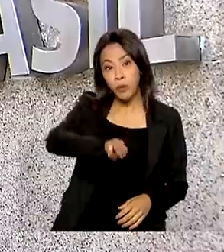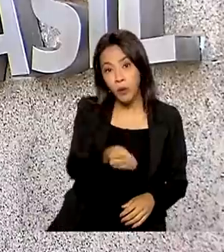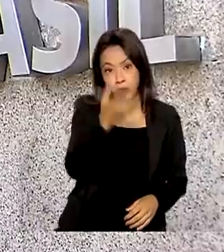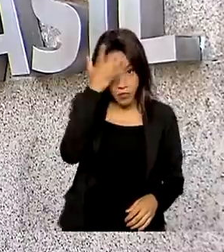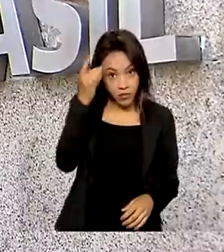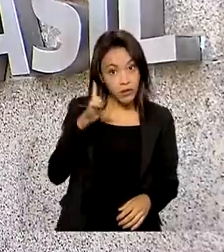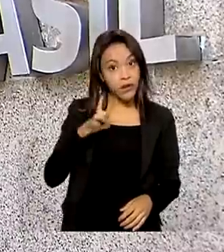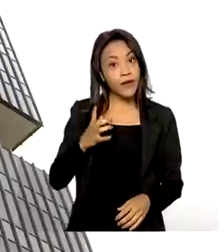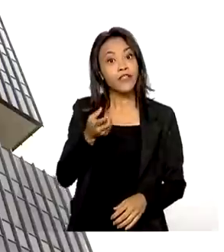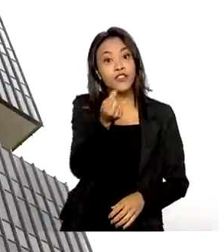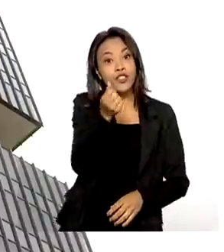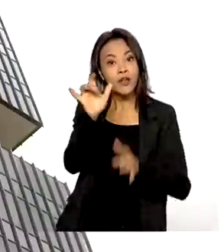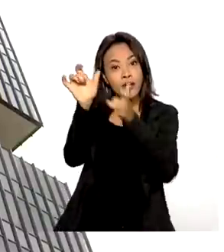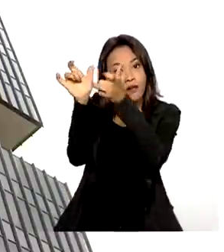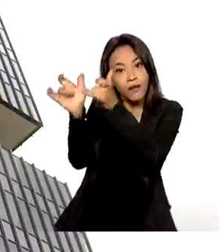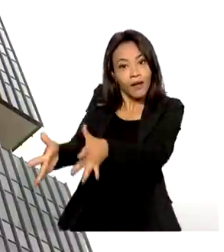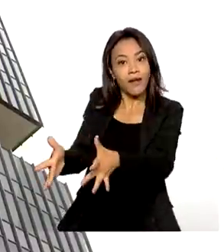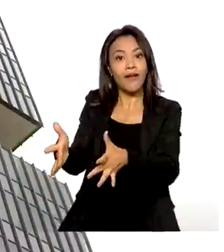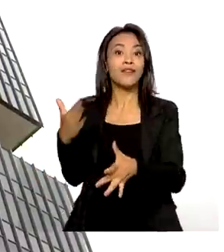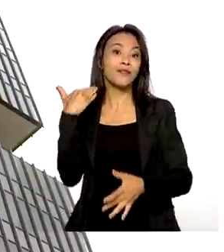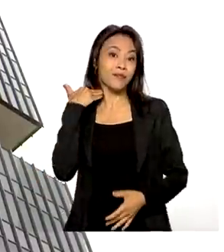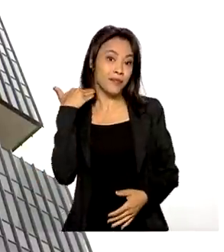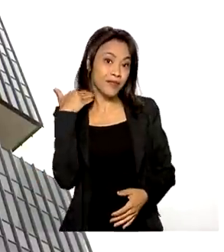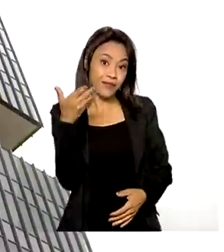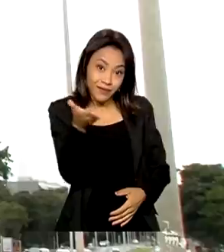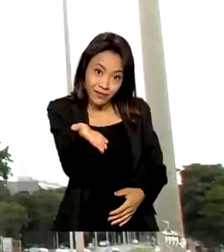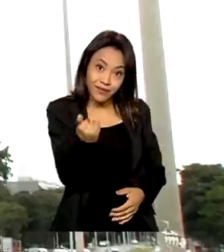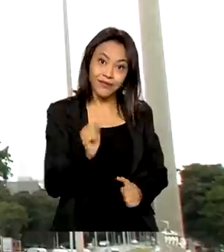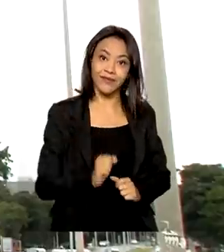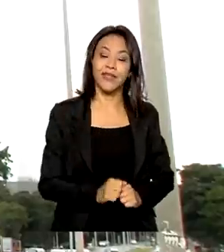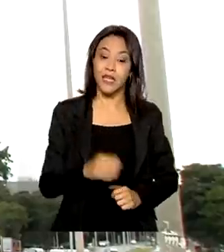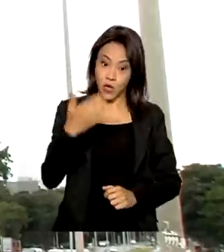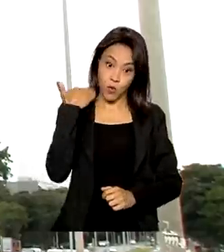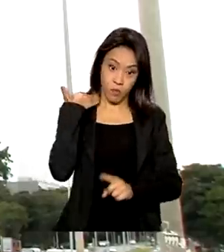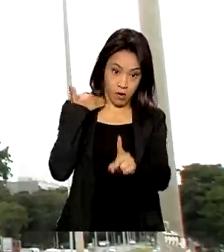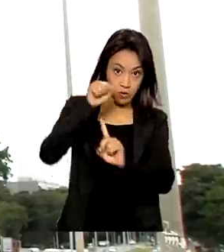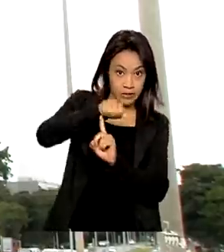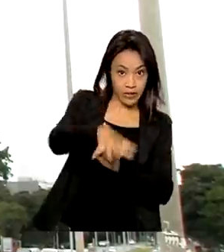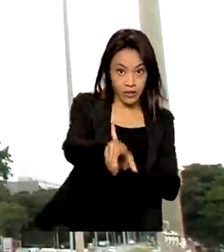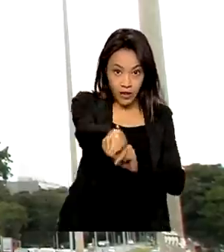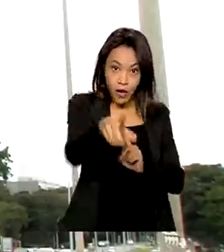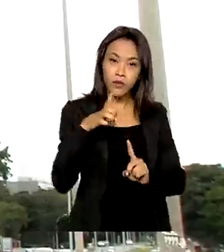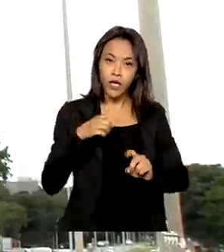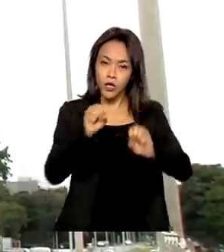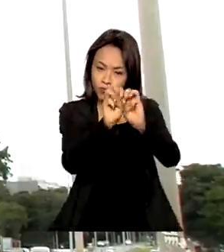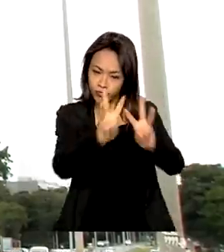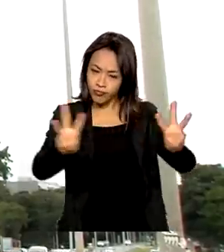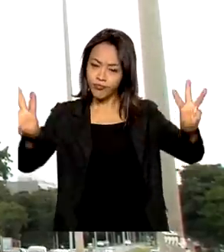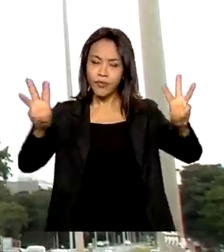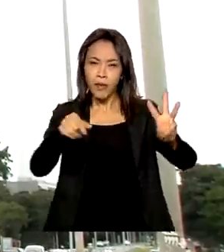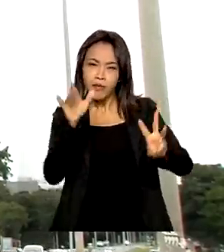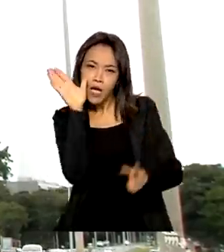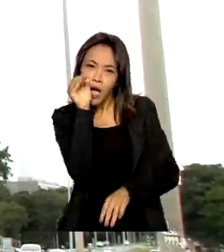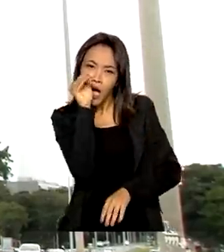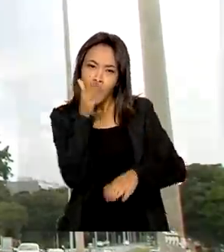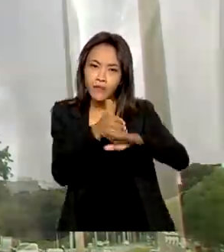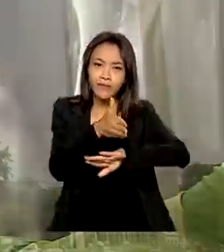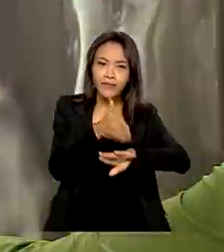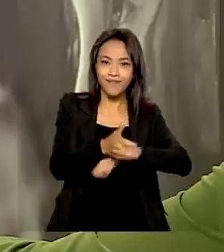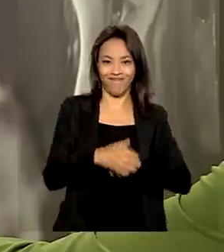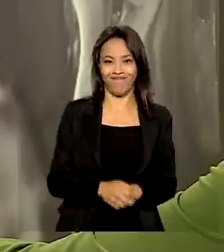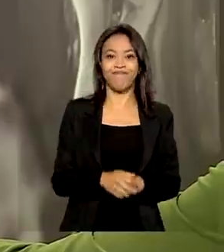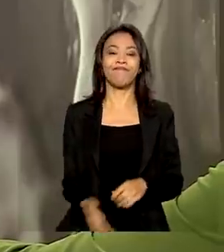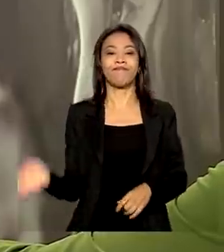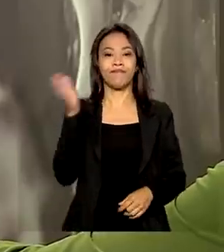têm dinheiro esquecido de contas bancárias antigas Banco Central disponibiliza um site exclusivo para consultas